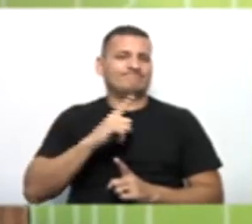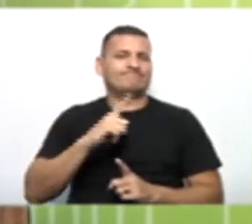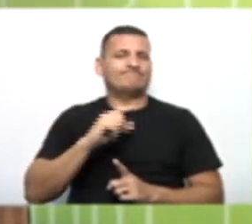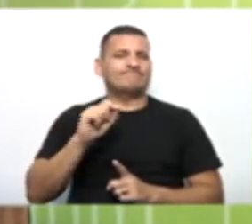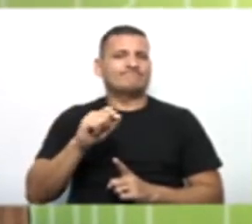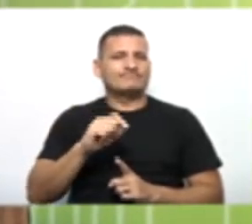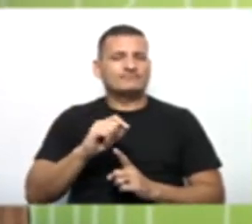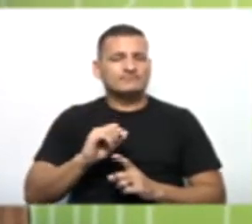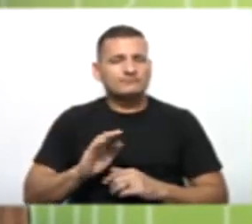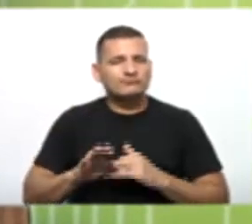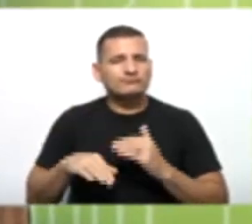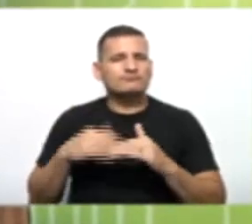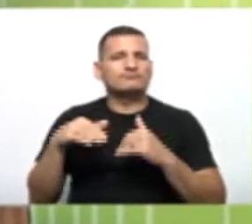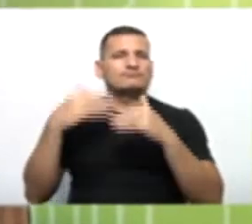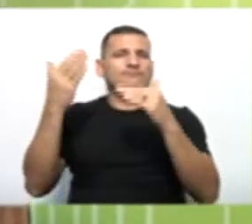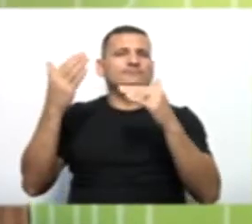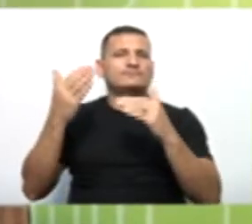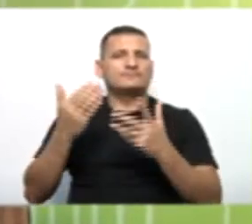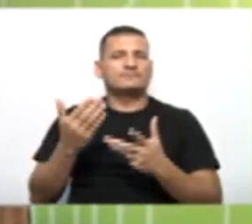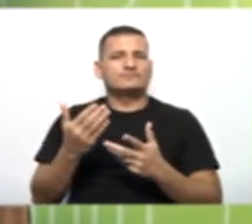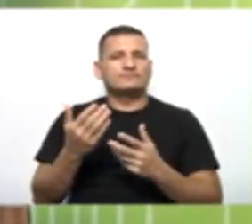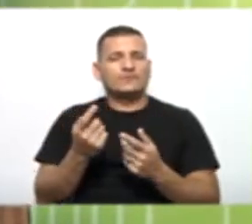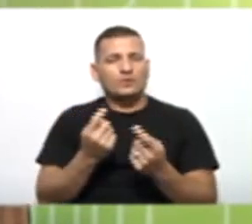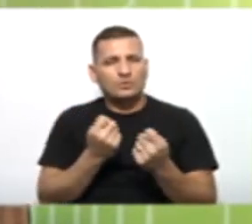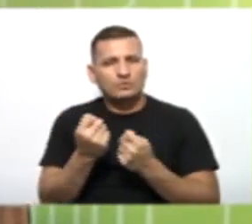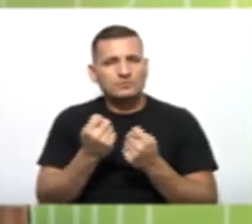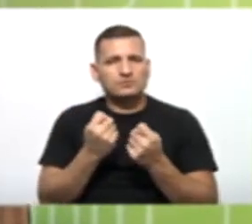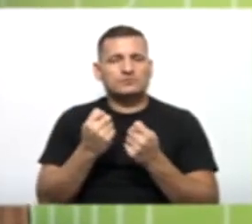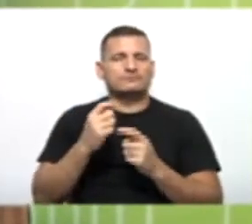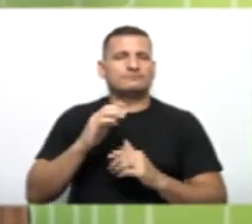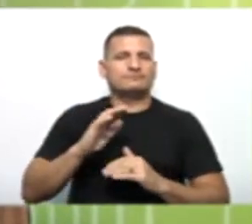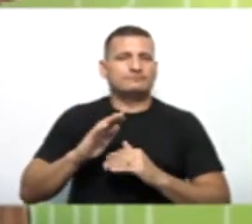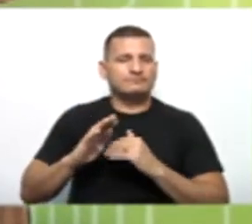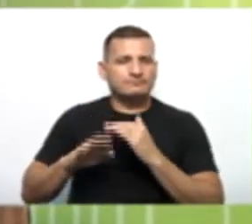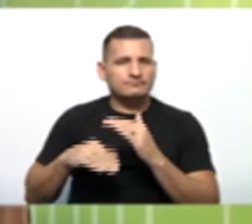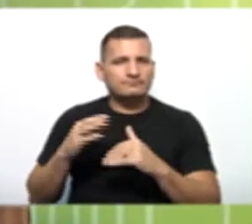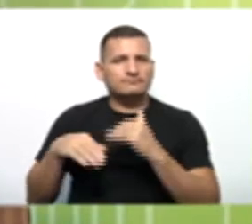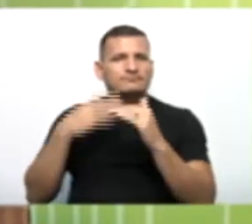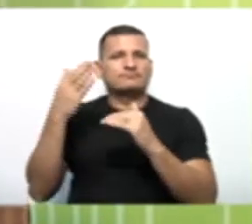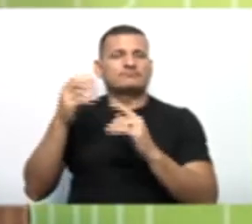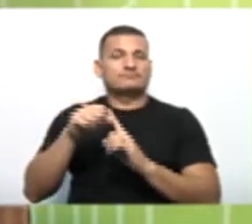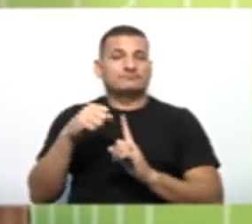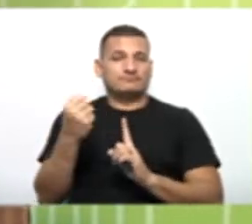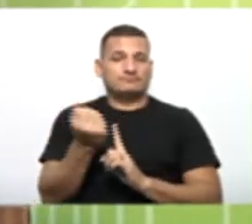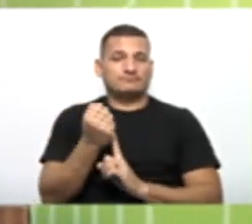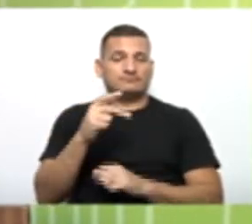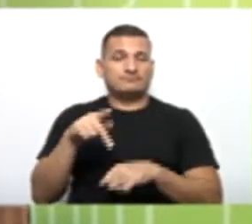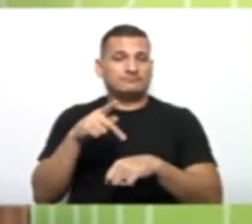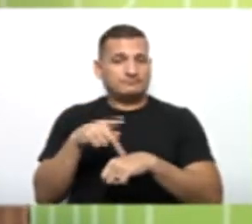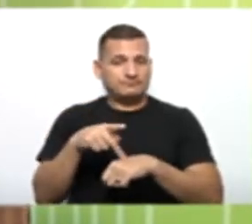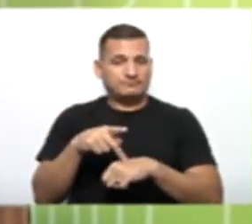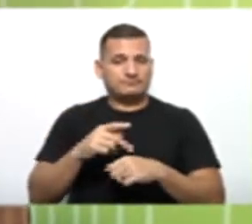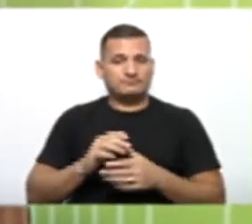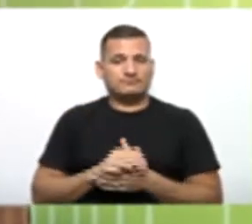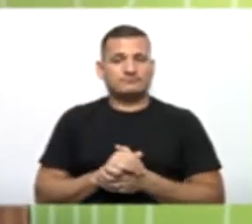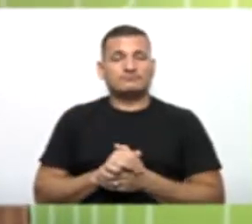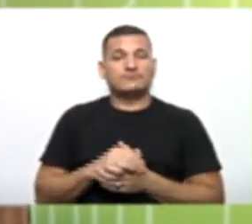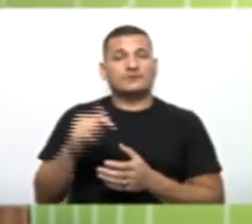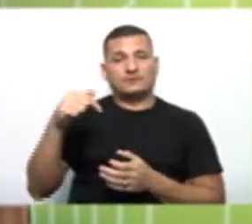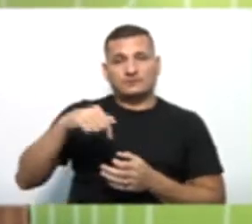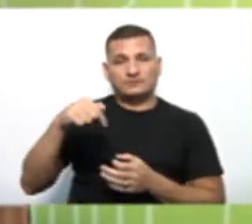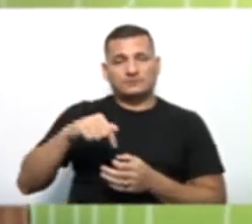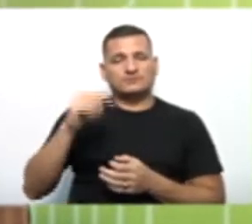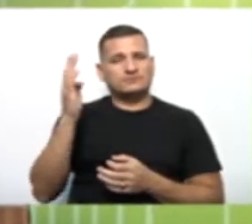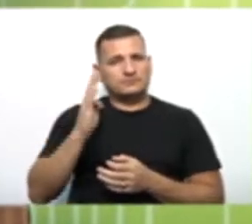construção para o desenvolvimento econômico para o desenvolvimento social do país no brasil é claro